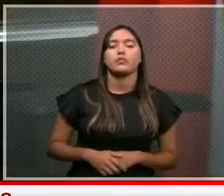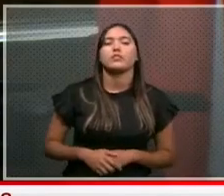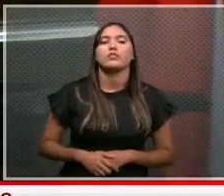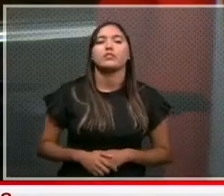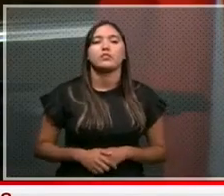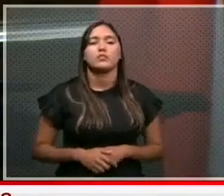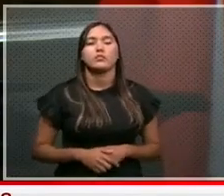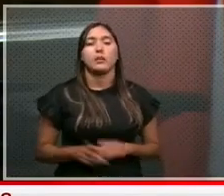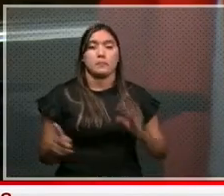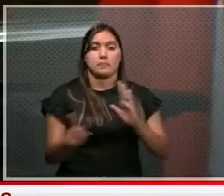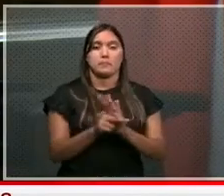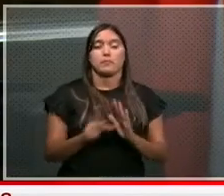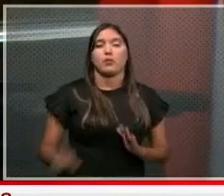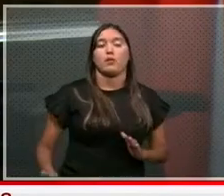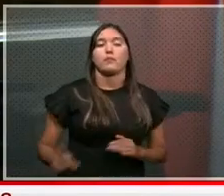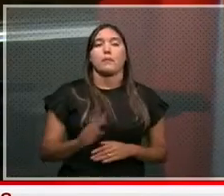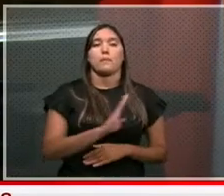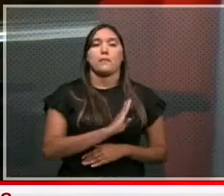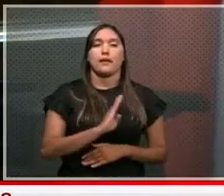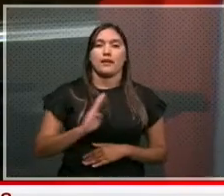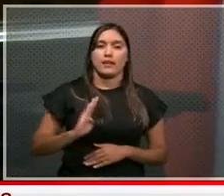é de Barcarena